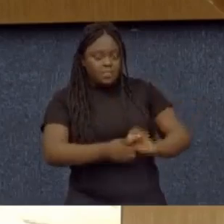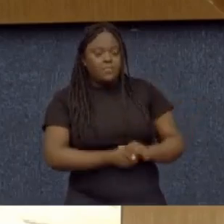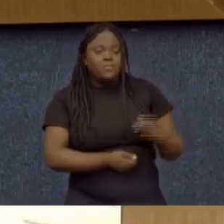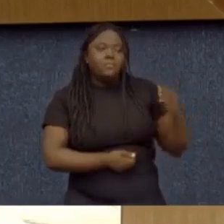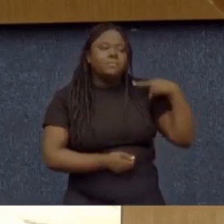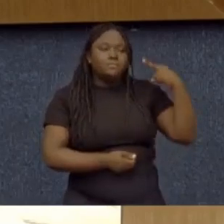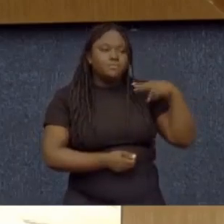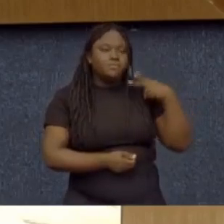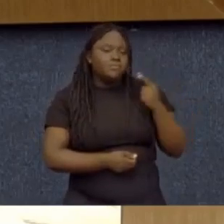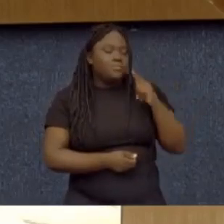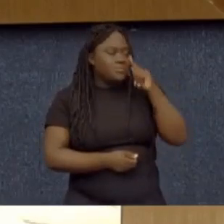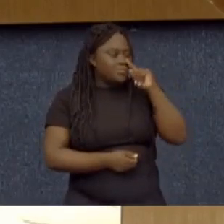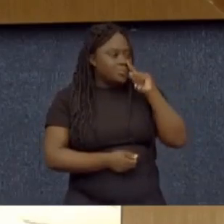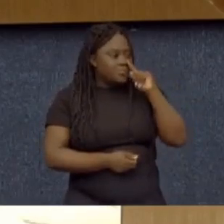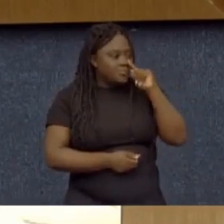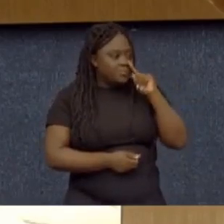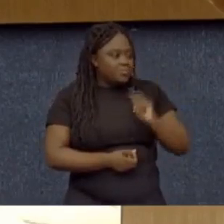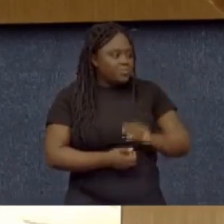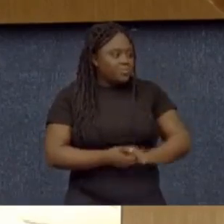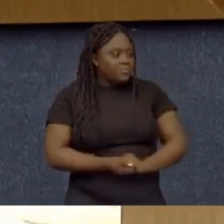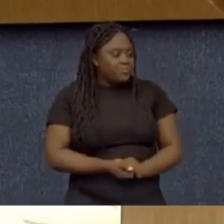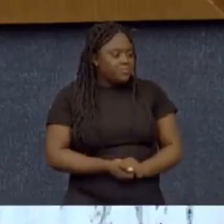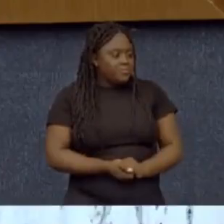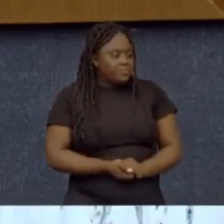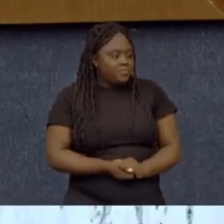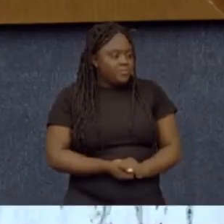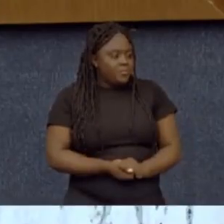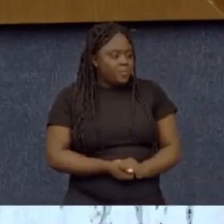mérito, vereador Gilson Guimarães.